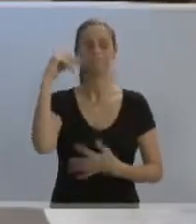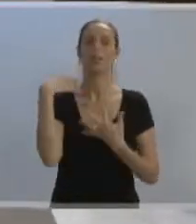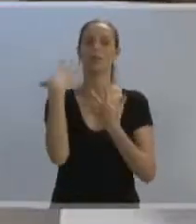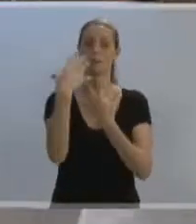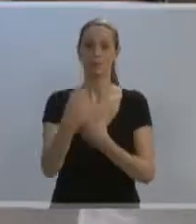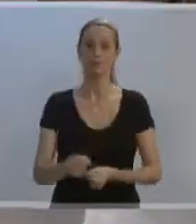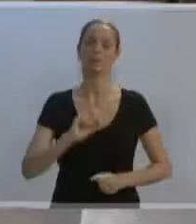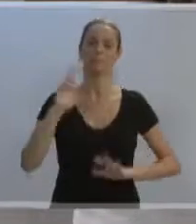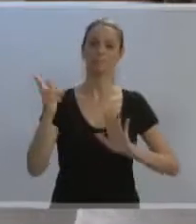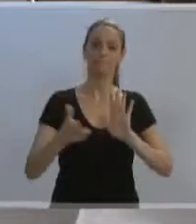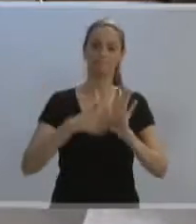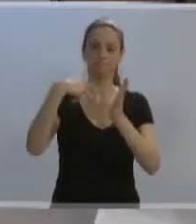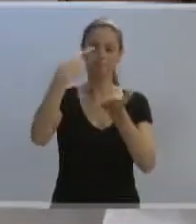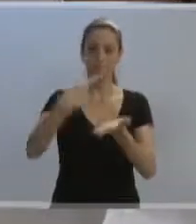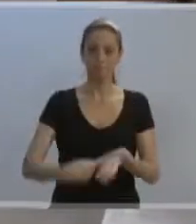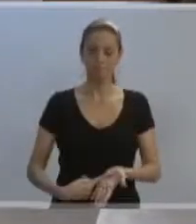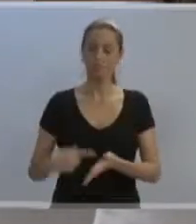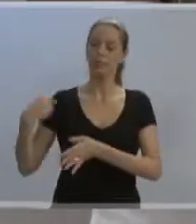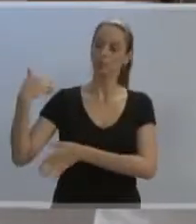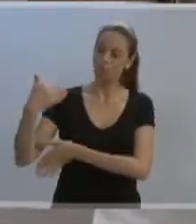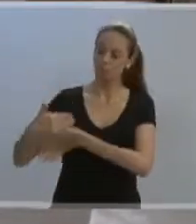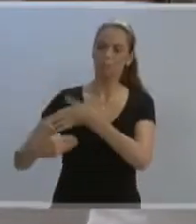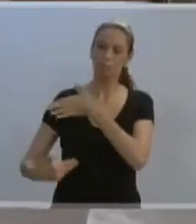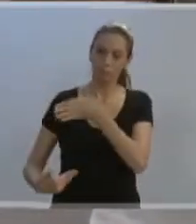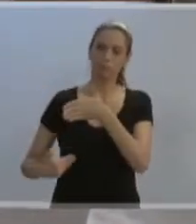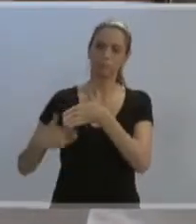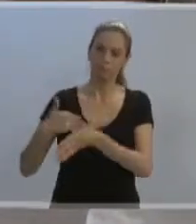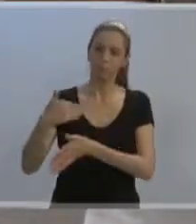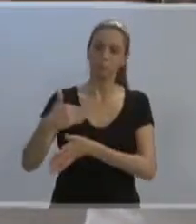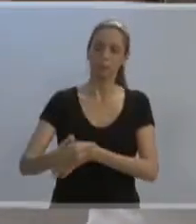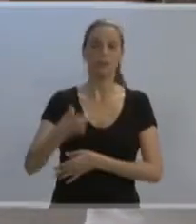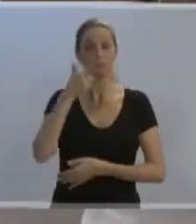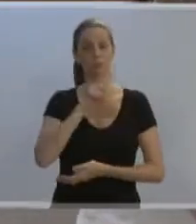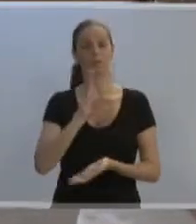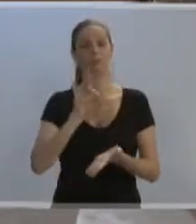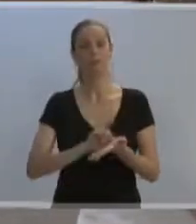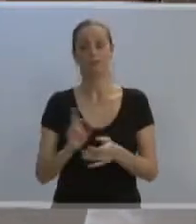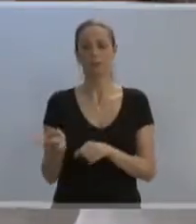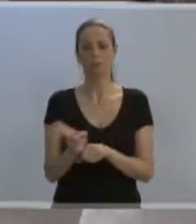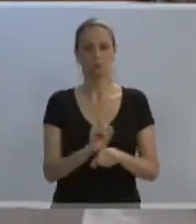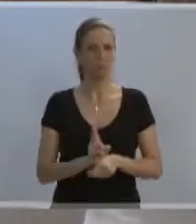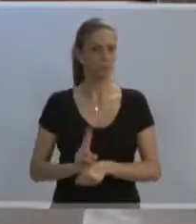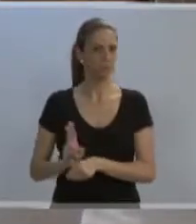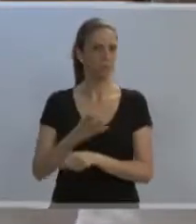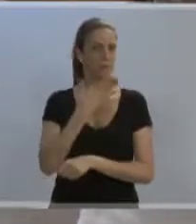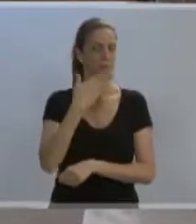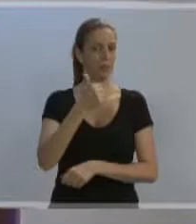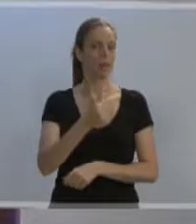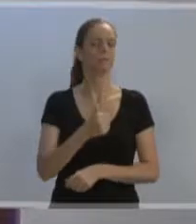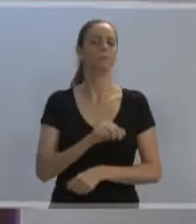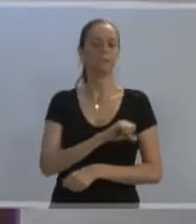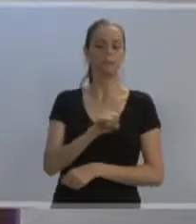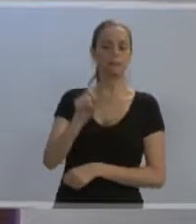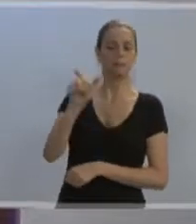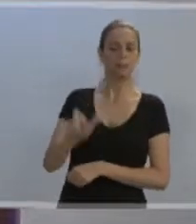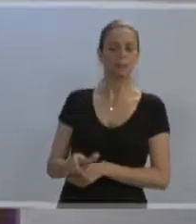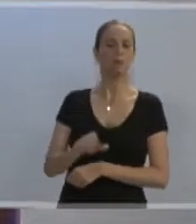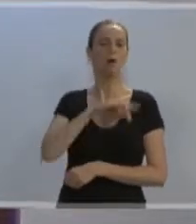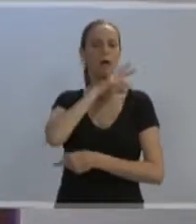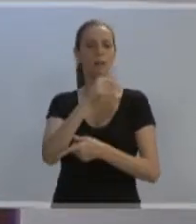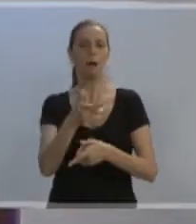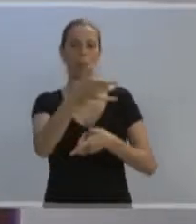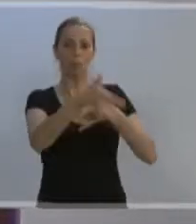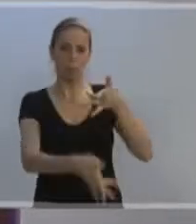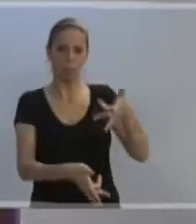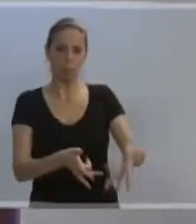esse compromisso, que é um compromisso gradativo, para que a gente consiga, sobretudo, ter uma fiscalização que faça com que os casos de abandono de animal tenham,